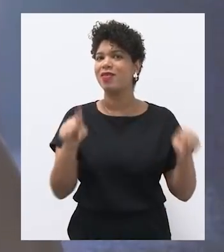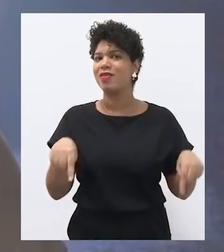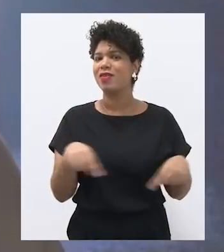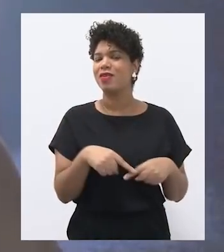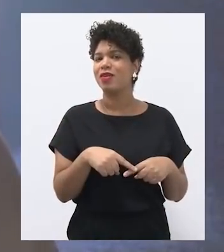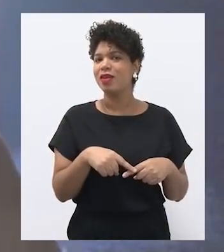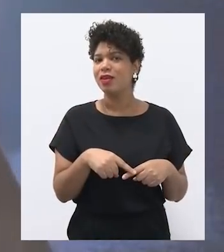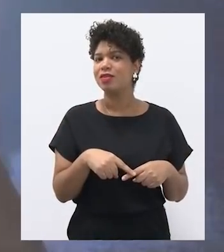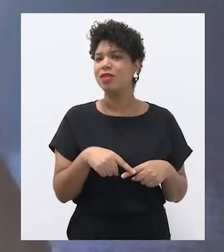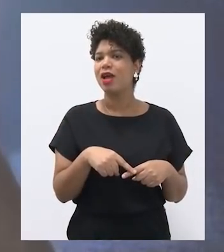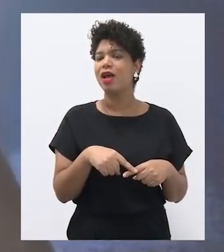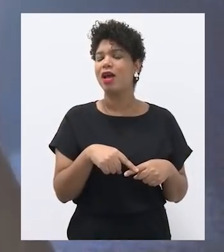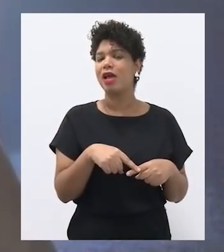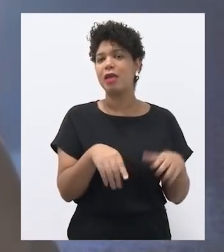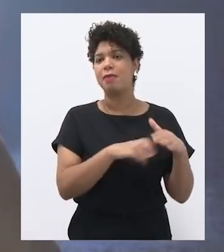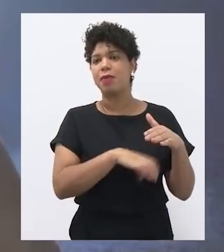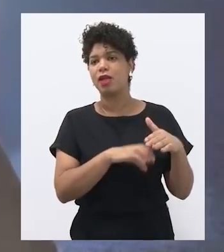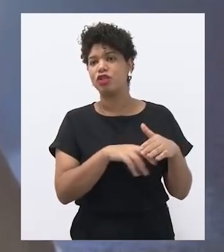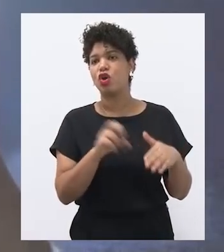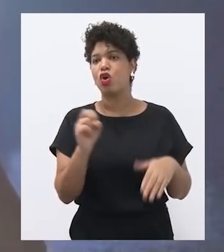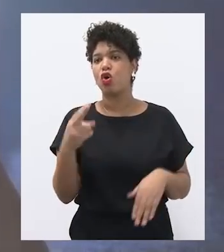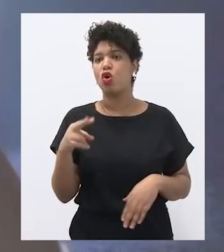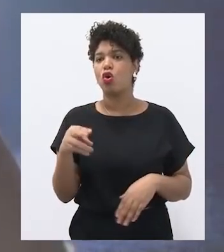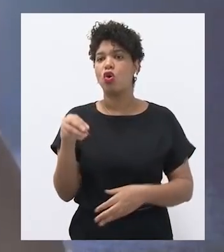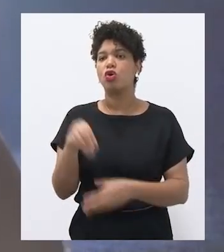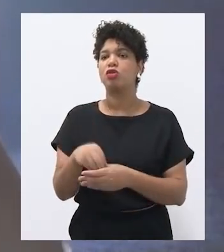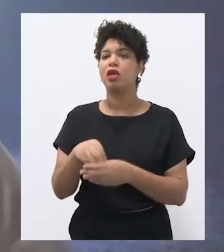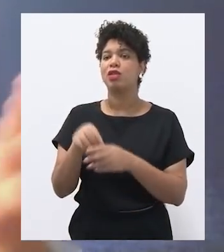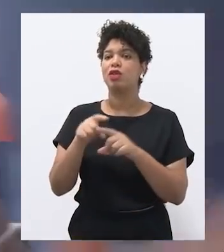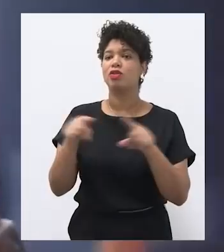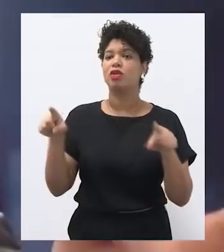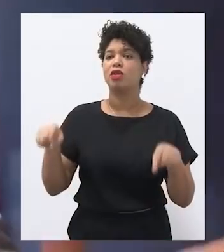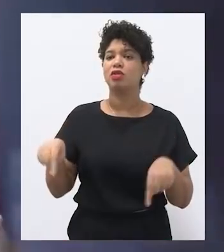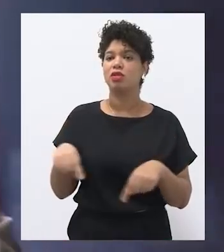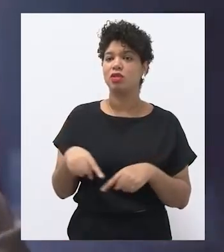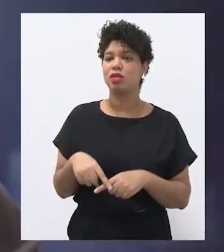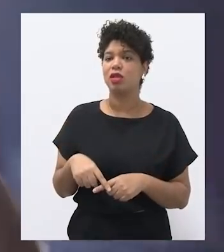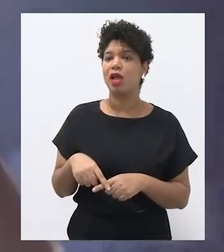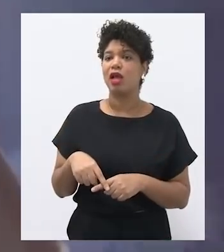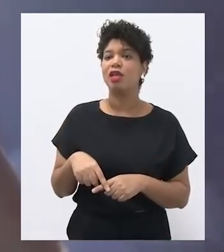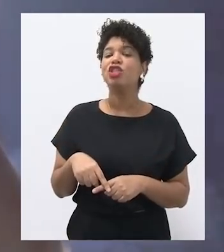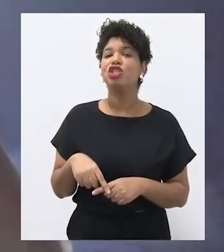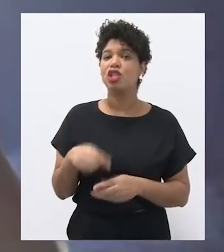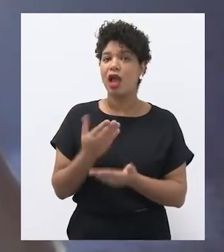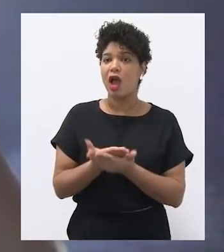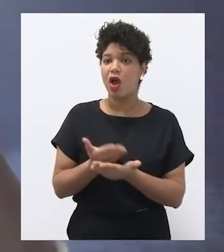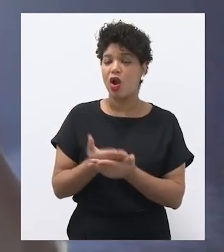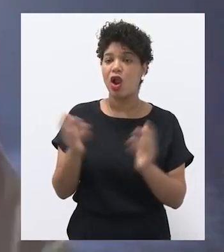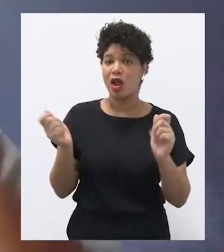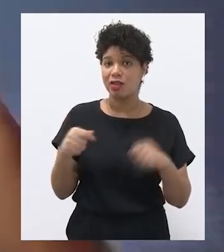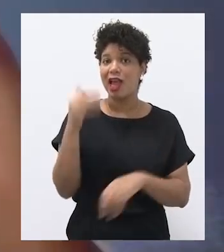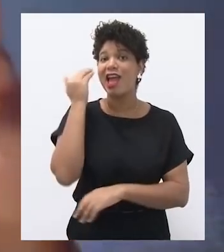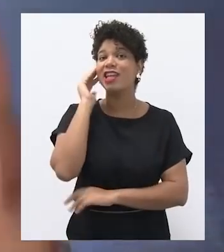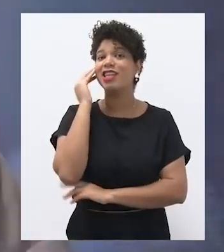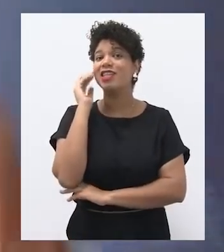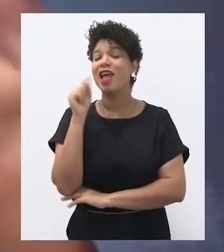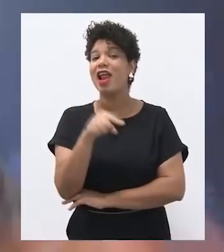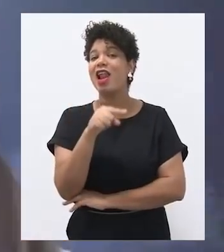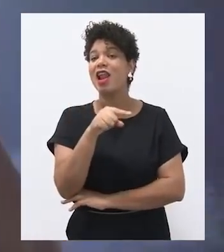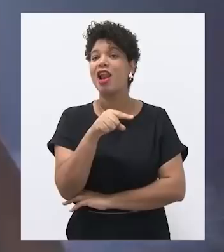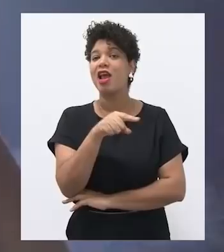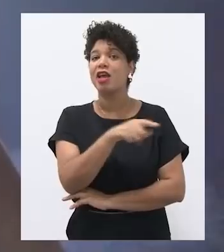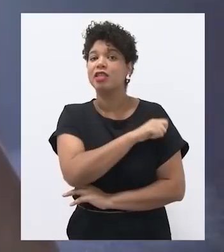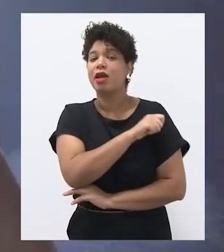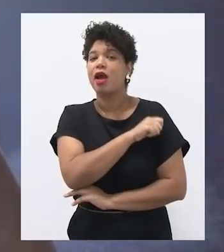para entender a experiência do colaborador? Por que a gente não adota isso na sala de aula para entender a experiência